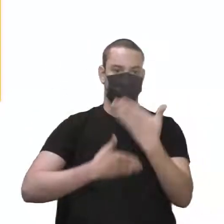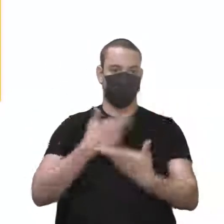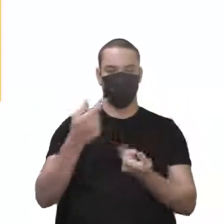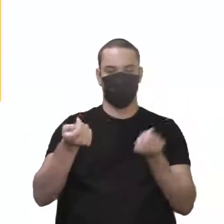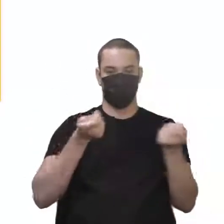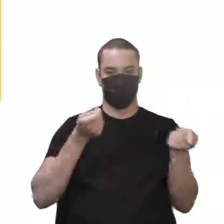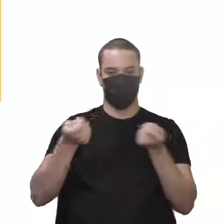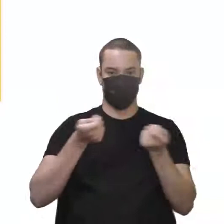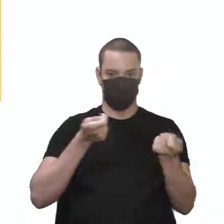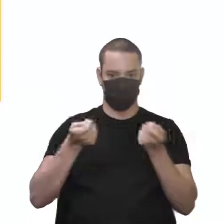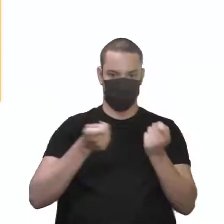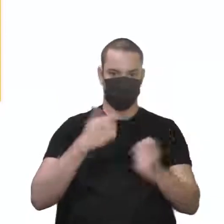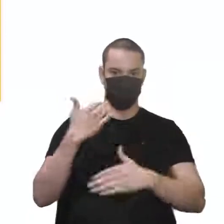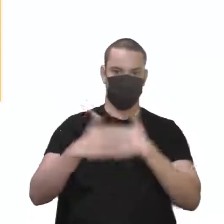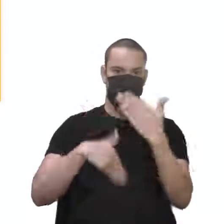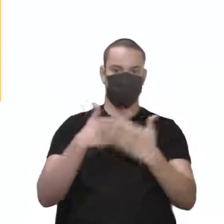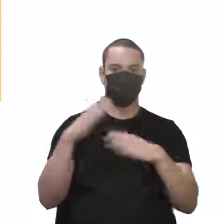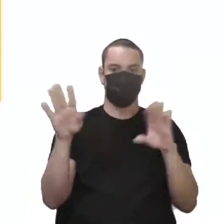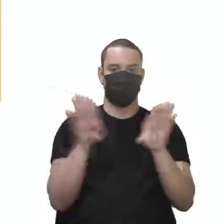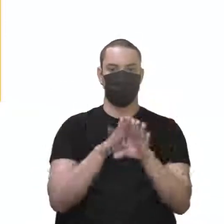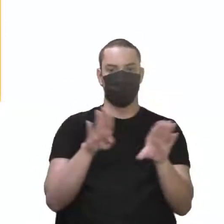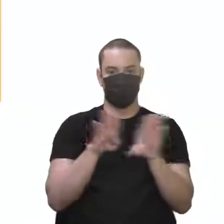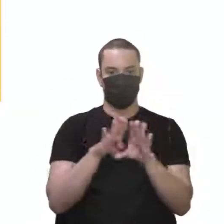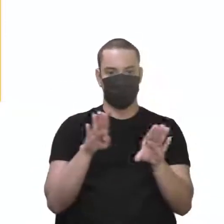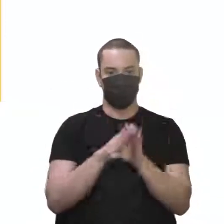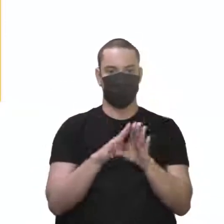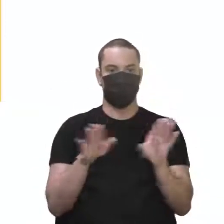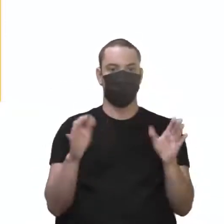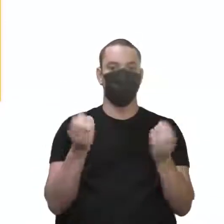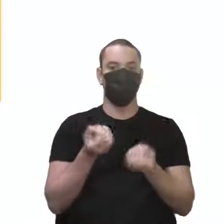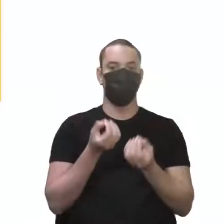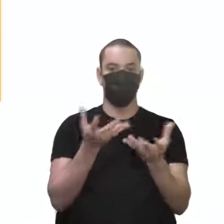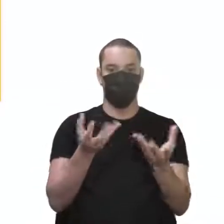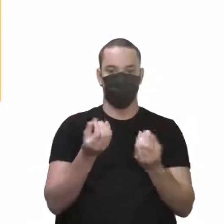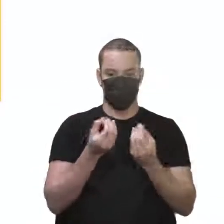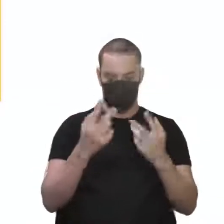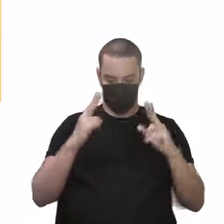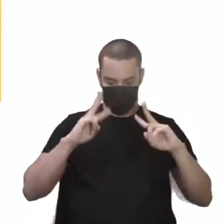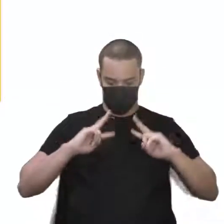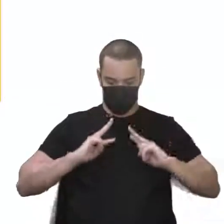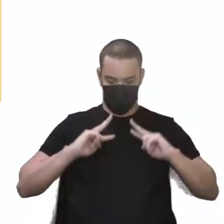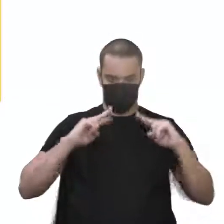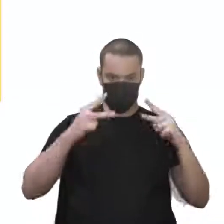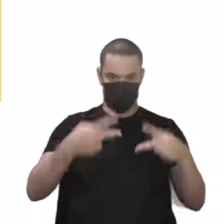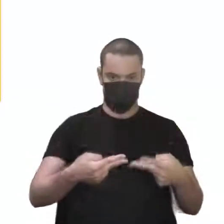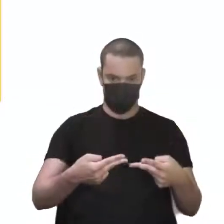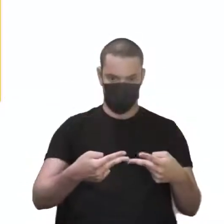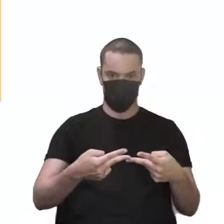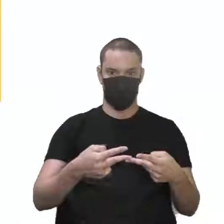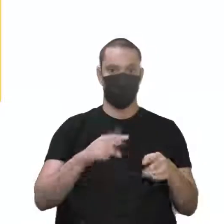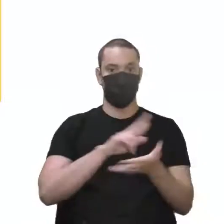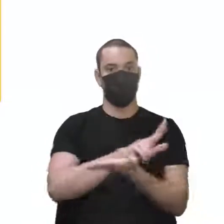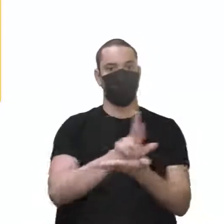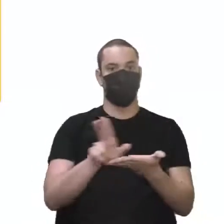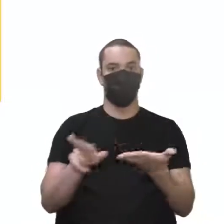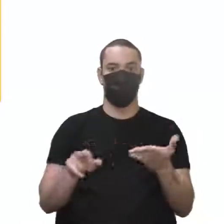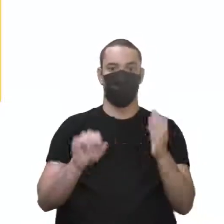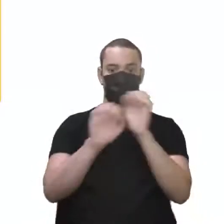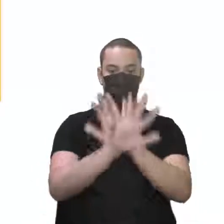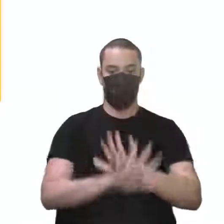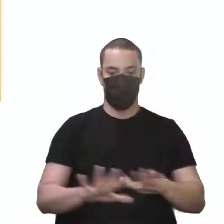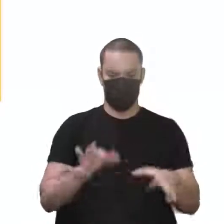de controle do crescimento e a passagem da informação entre os diversos tipos